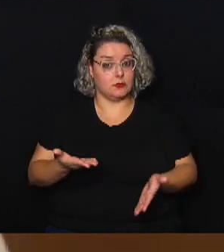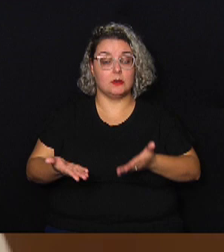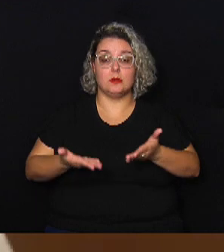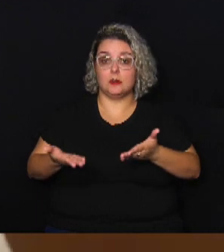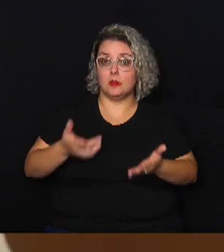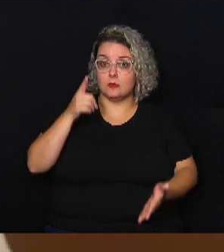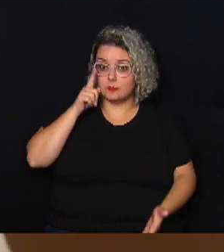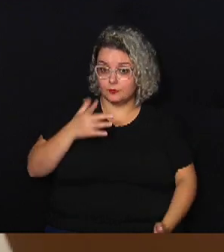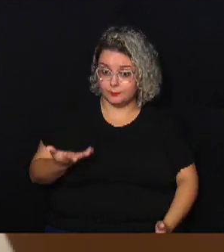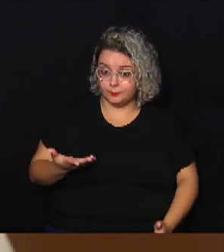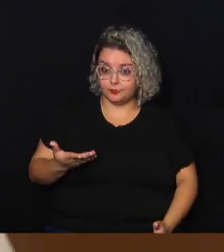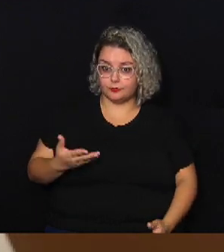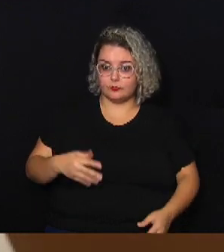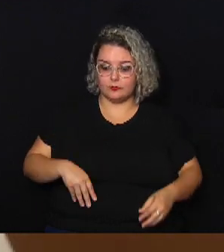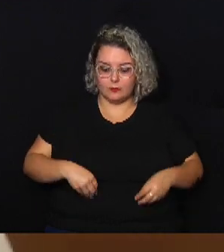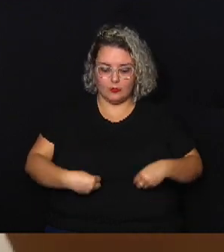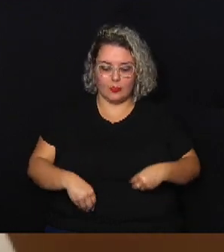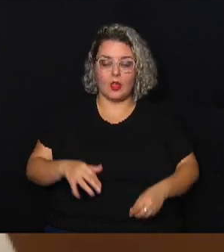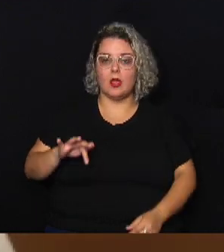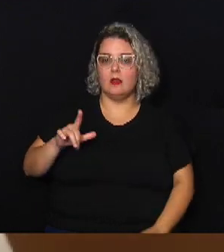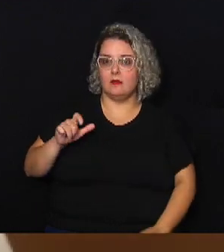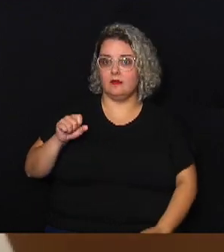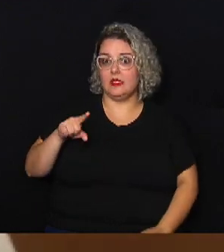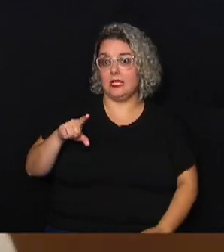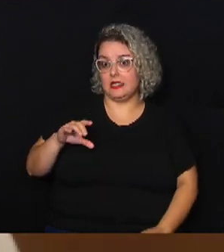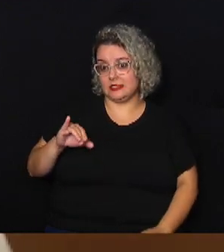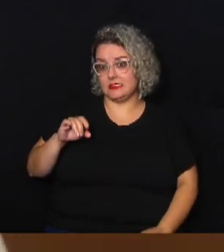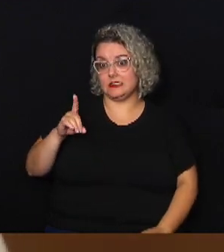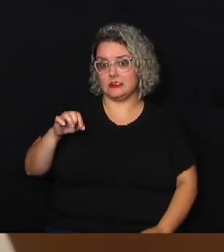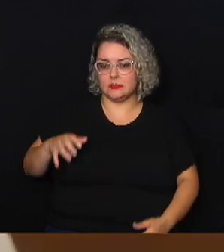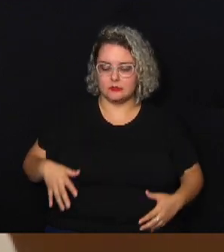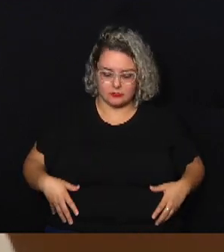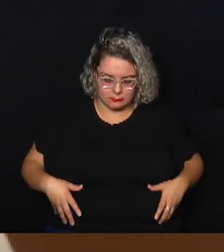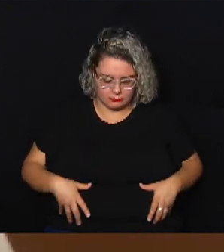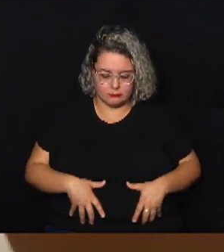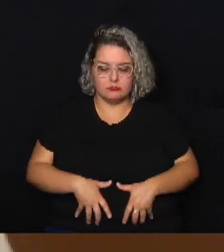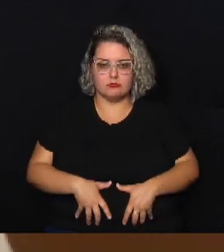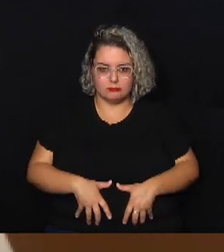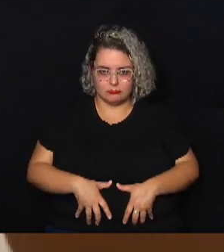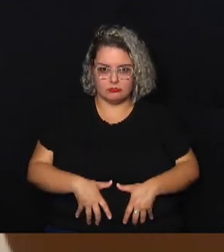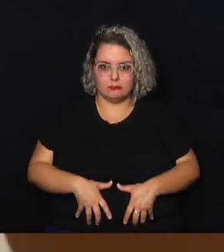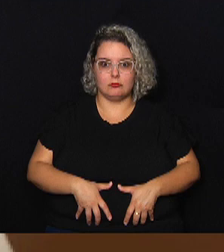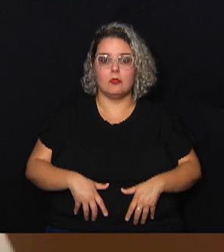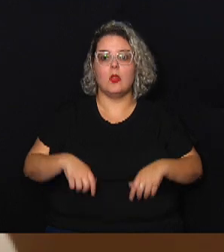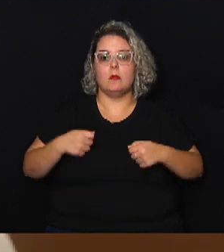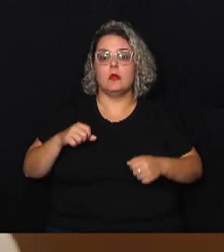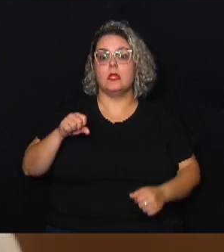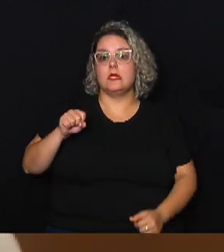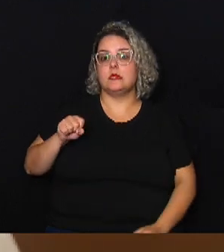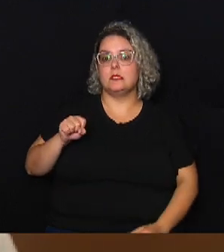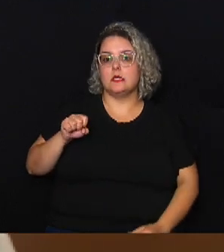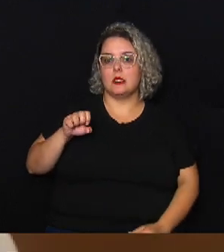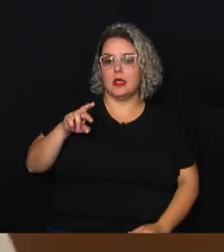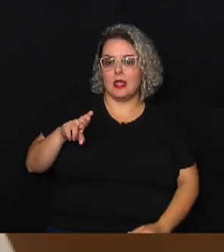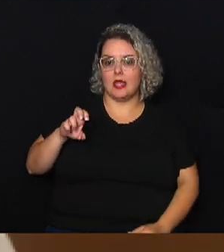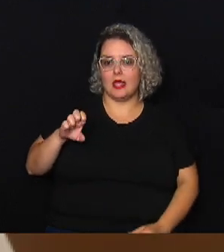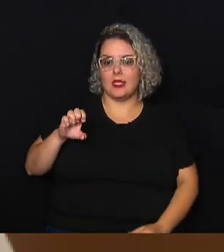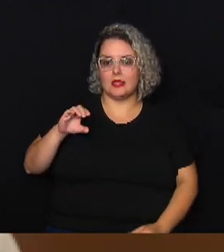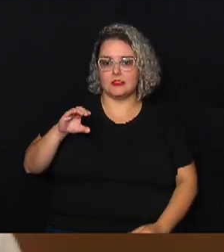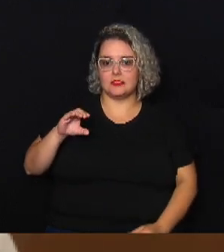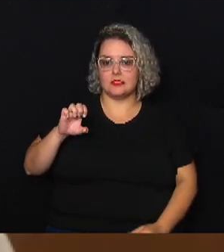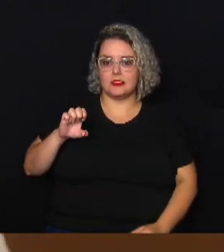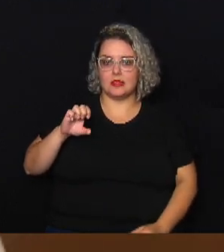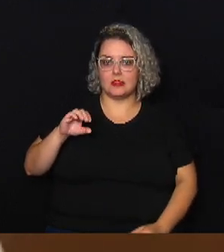o paciente que tem flacidez de pele no abdômen, geralmente a gente precisa de uma ressecção de pele, e essa ressecção de